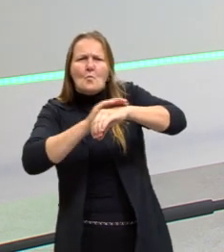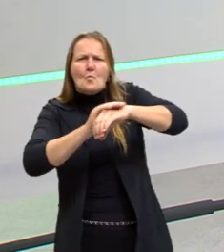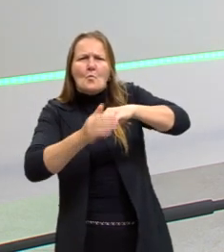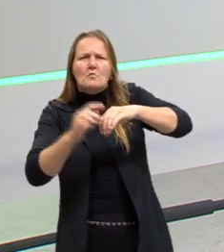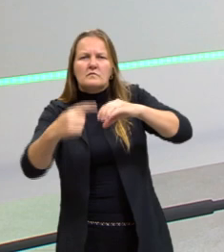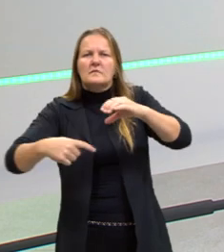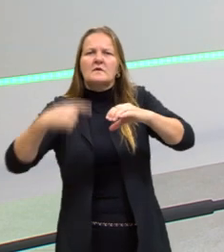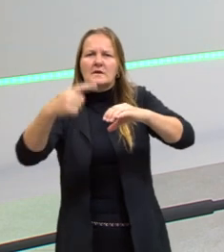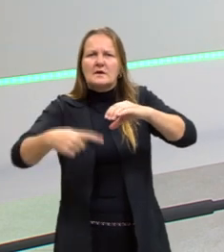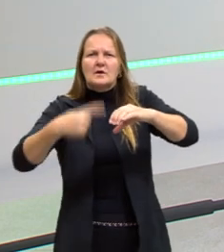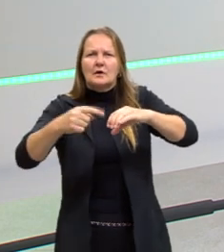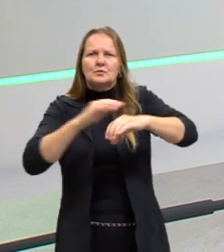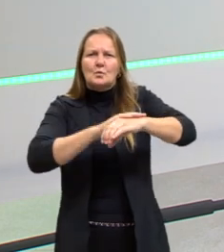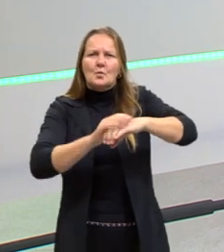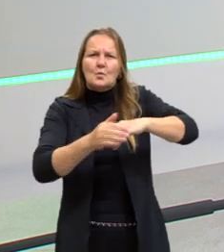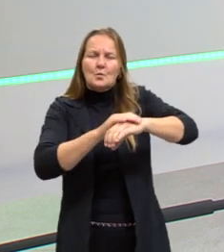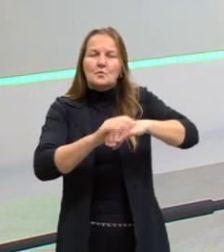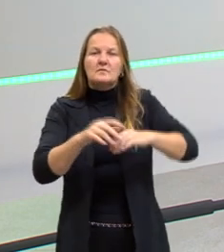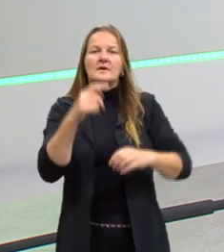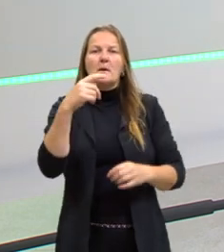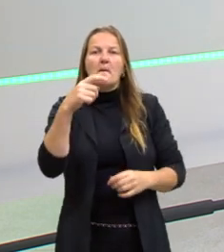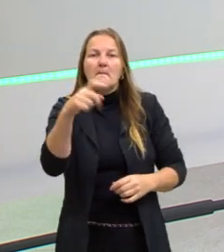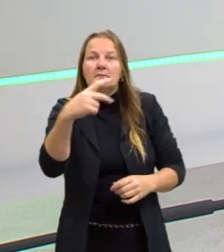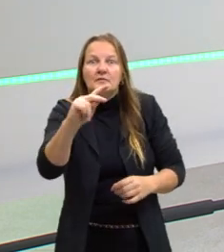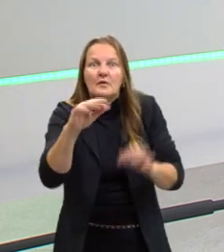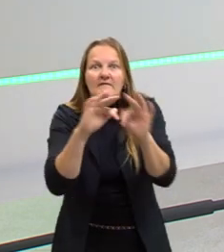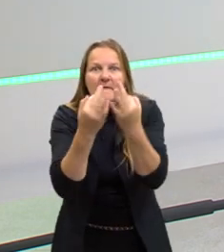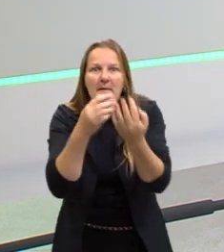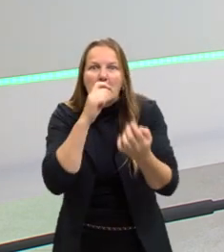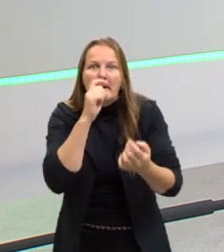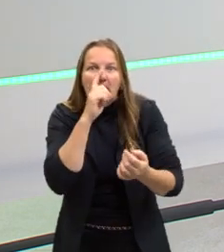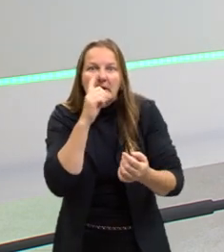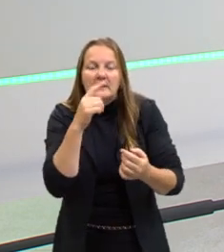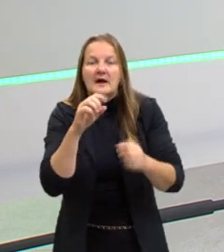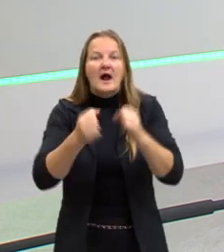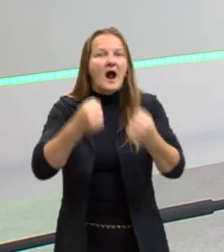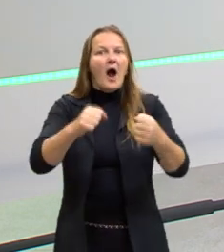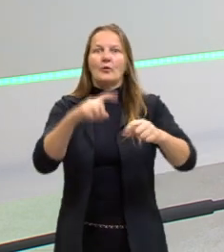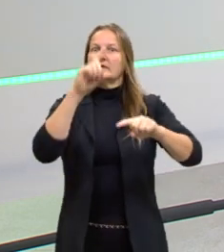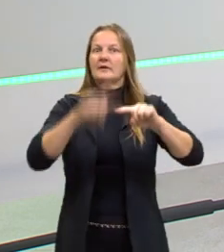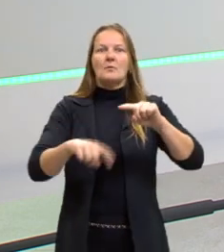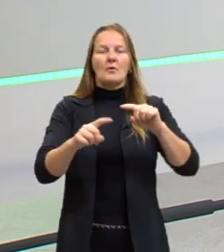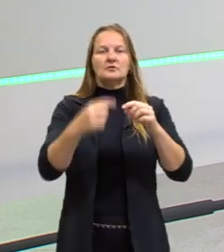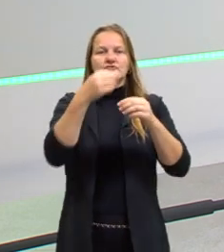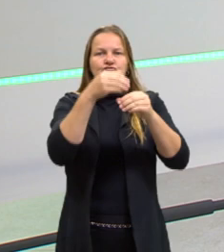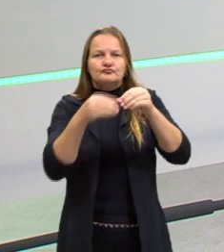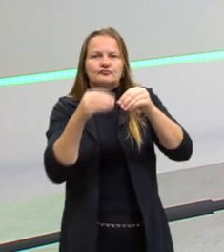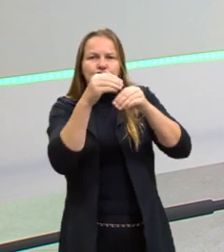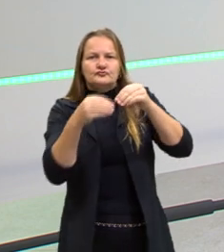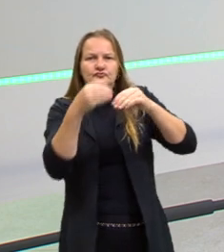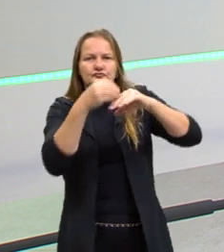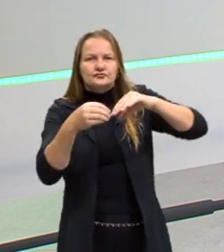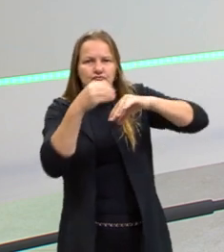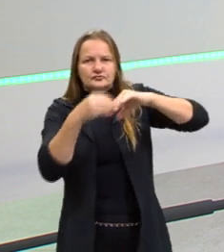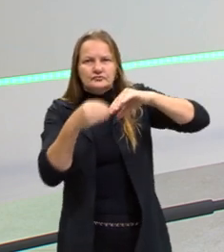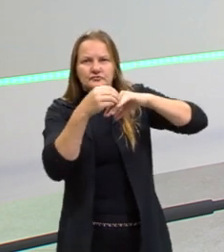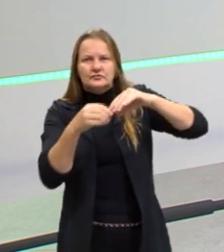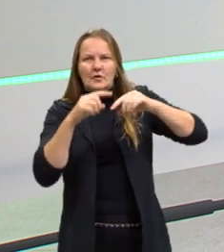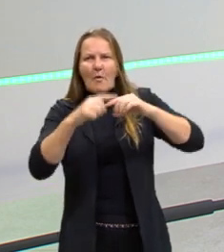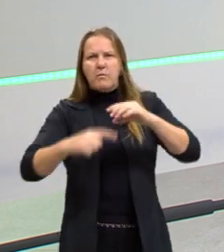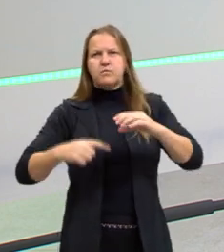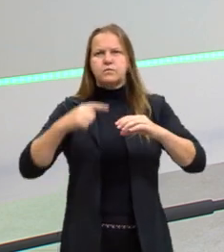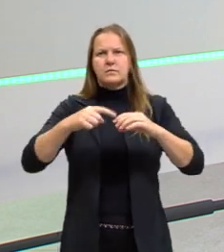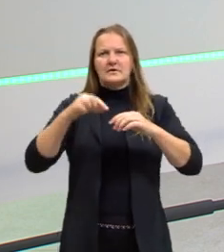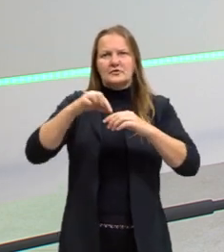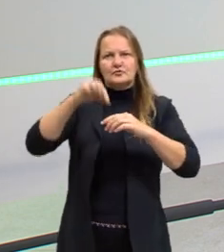mas o carro né do seu pai e da sua mãe ele não pode ser liso assim ele tem alguns vincos né além de ter também aqueles